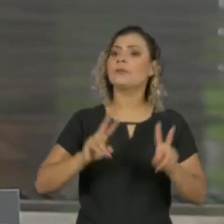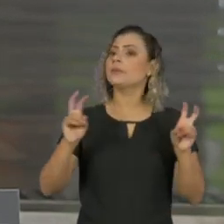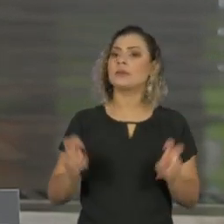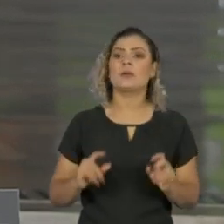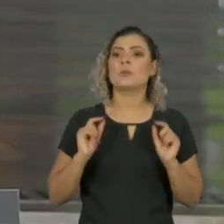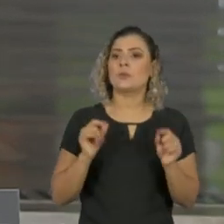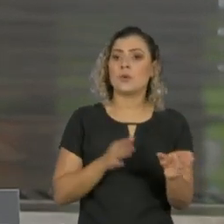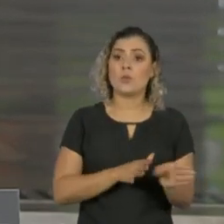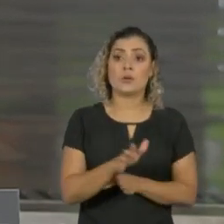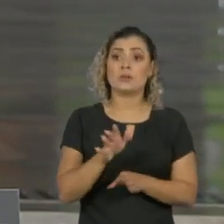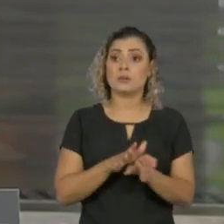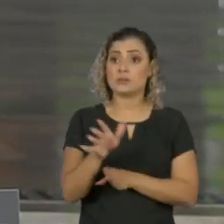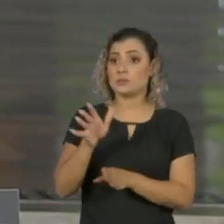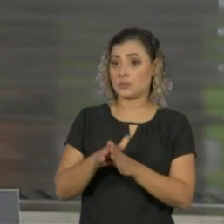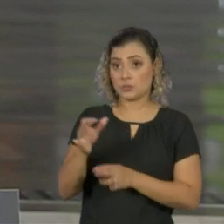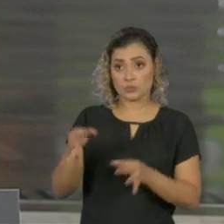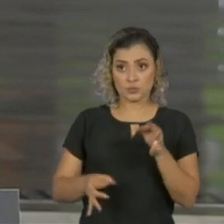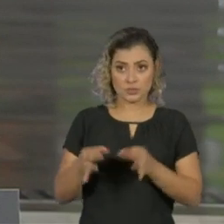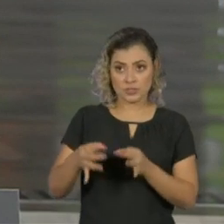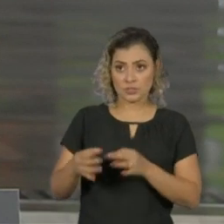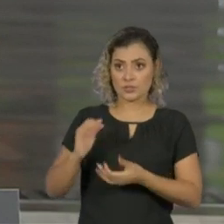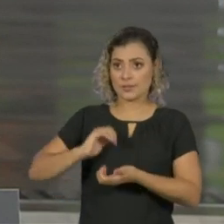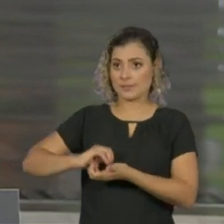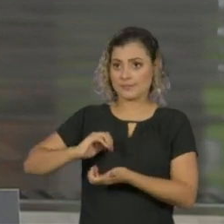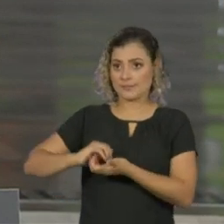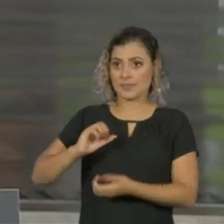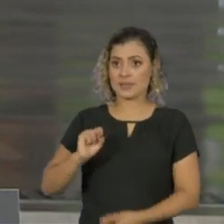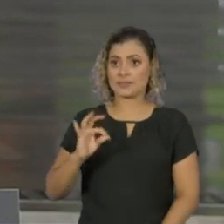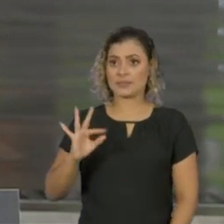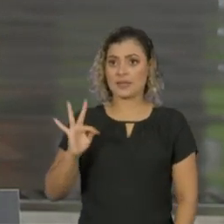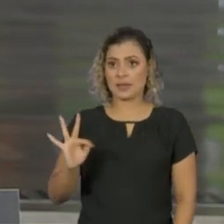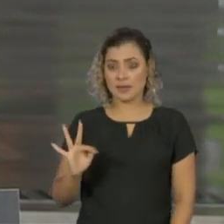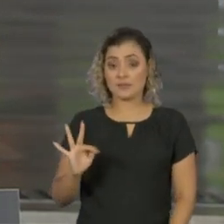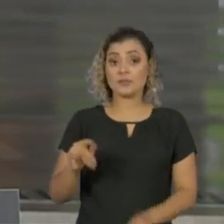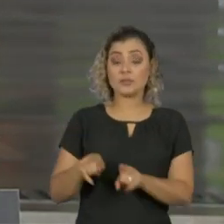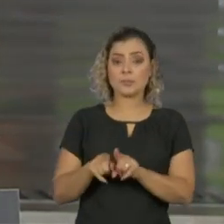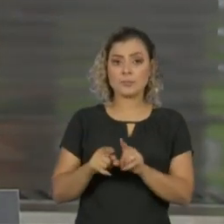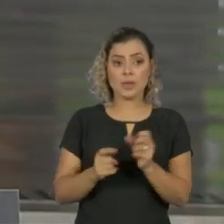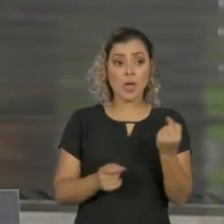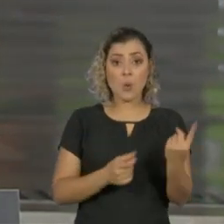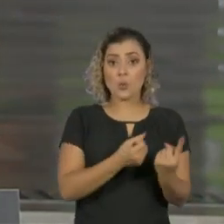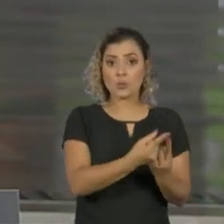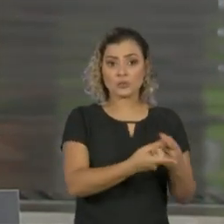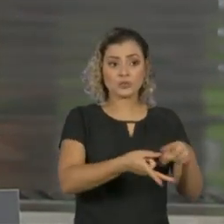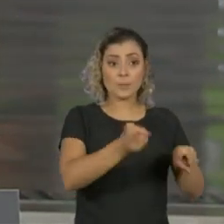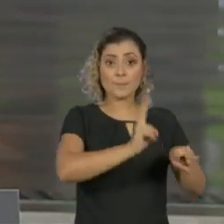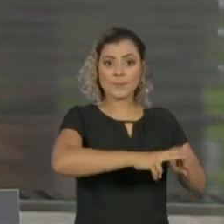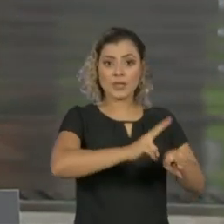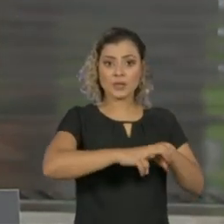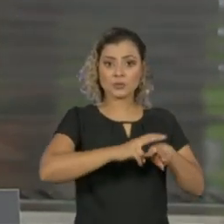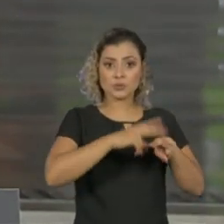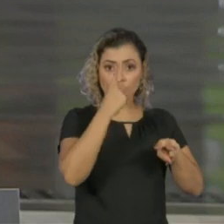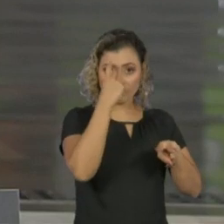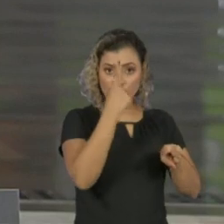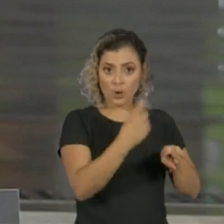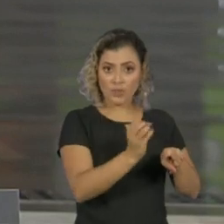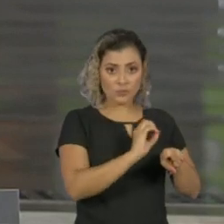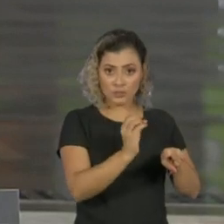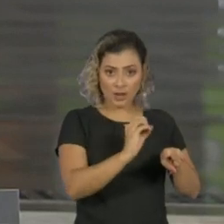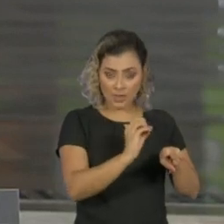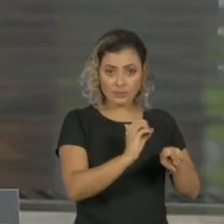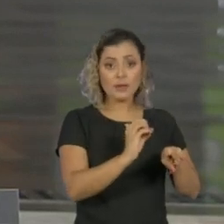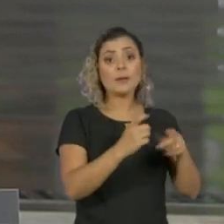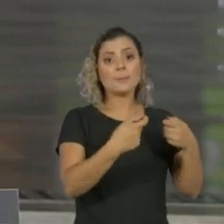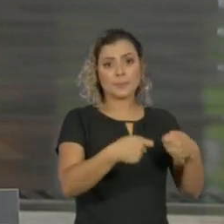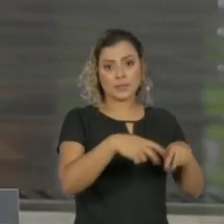orientações jurídicas, inclusive do Supremo, de alguns ministros, de que presos envolvidos em crimes não violentos deveriam